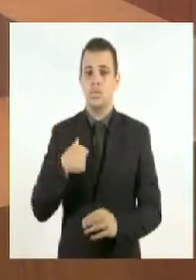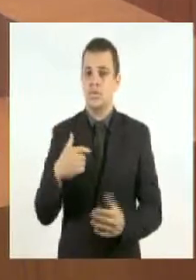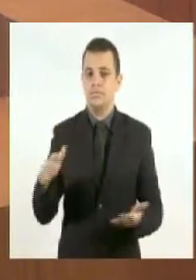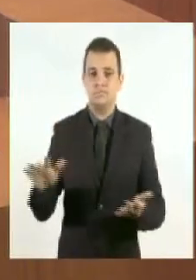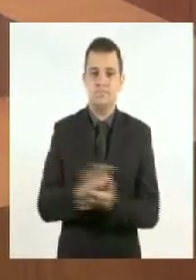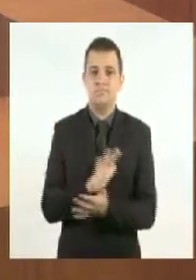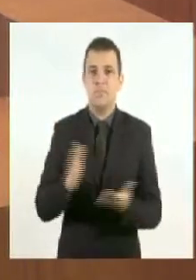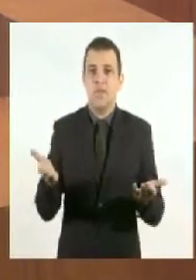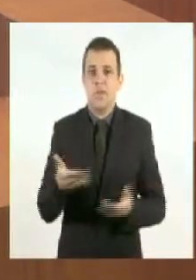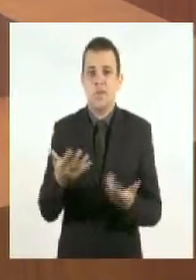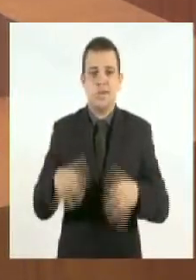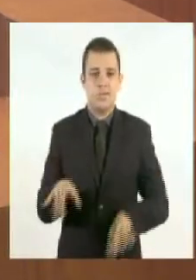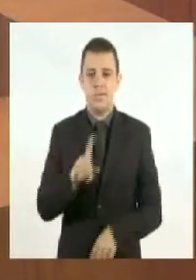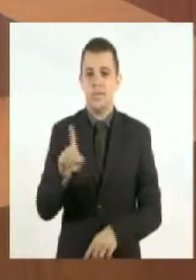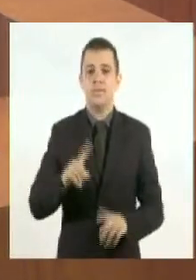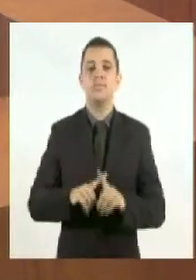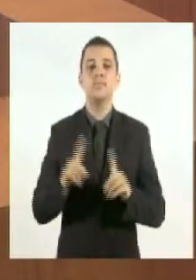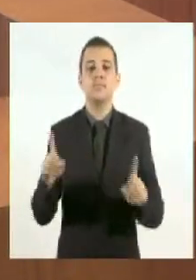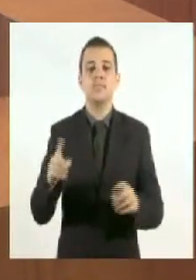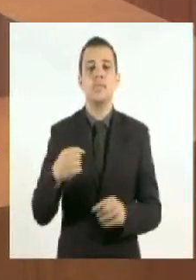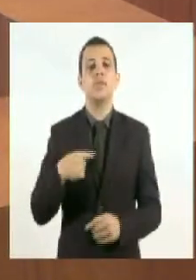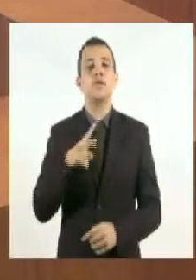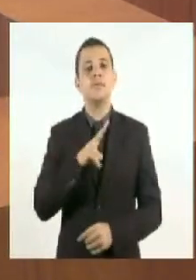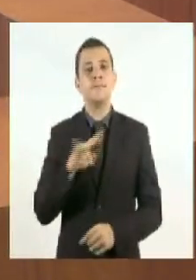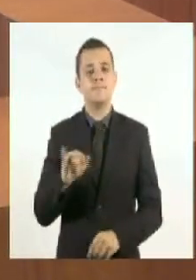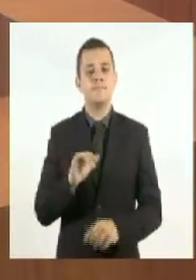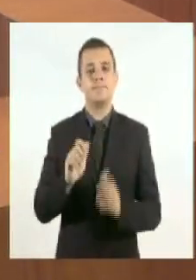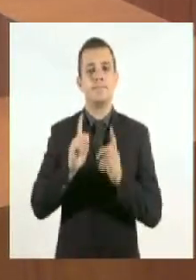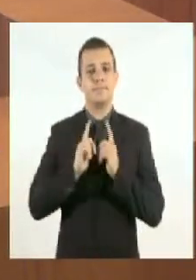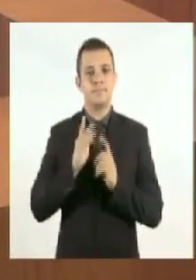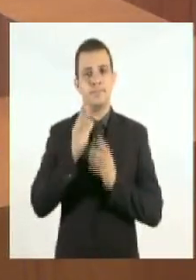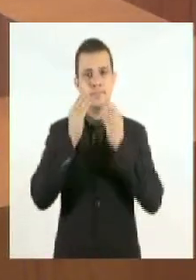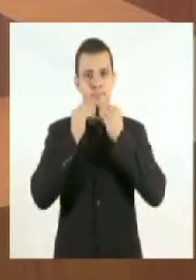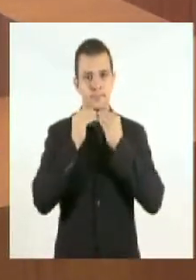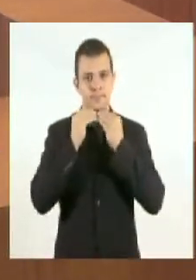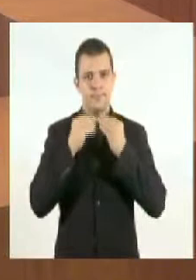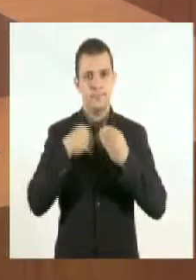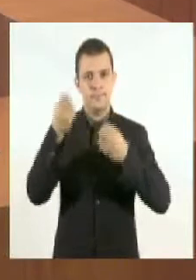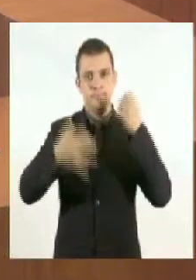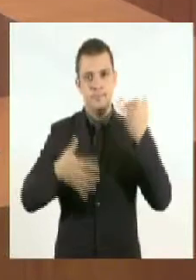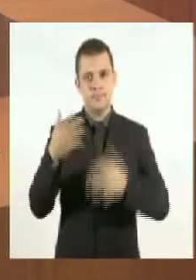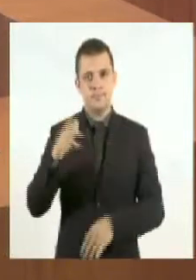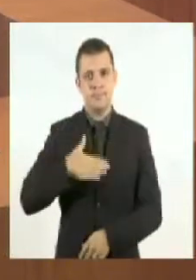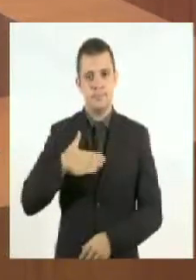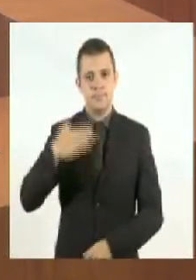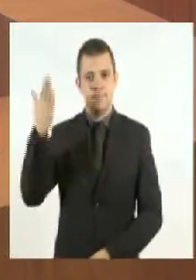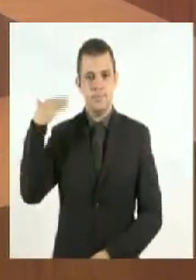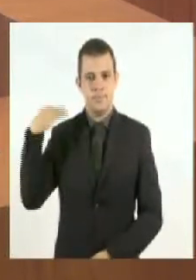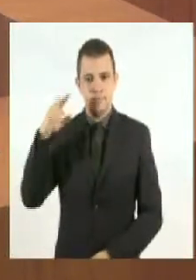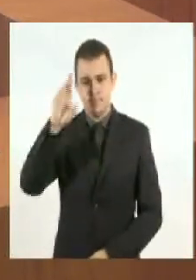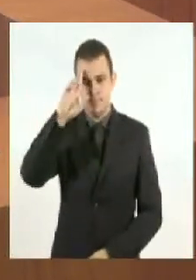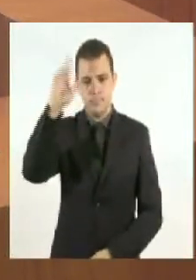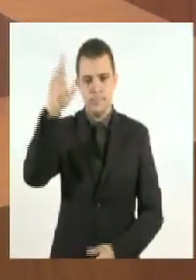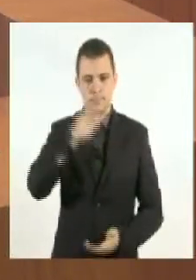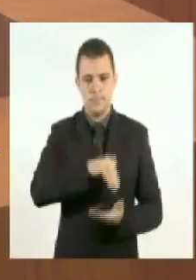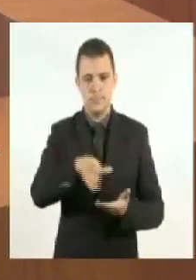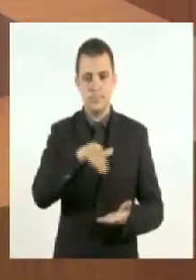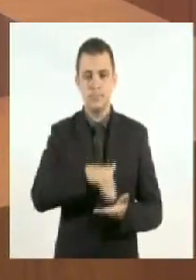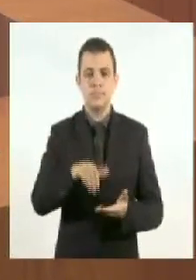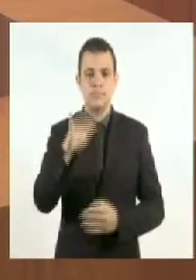que fiz sobre a minha gestão e, ao finalizar, dizer que o deputado Josimar ele não se defendeu aqui de ataques meus, porque eu não o